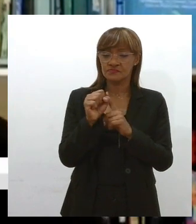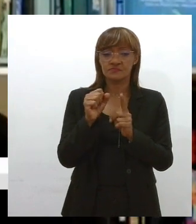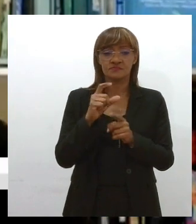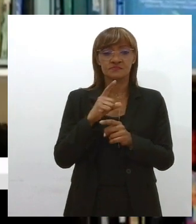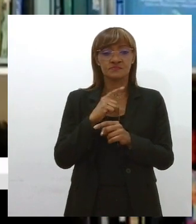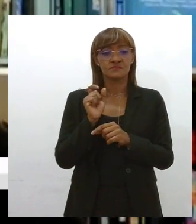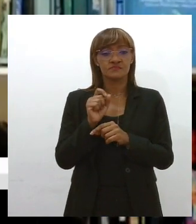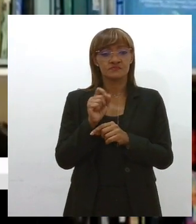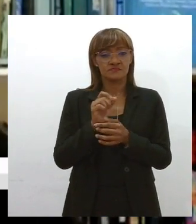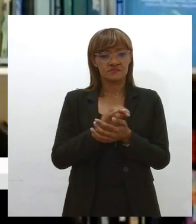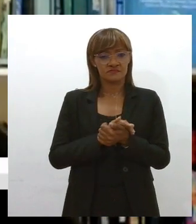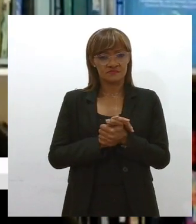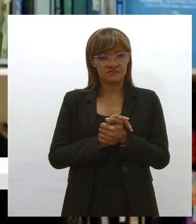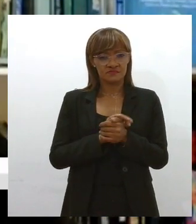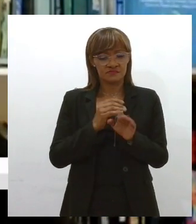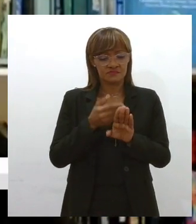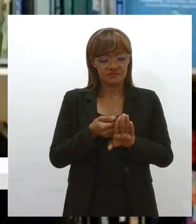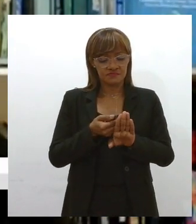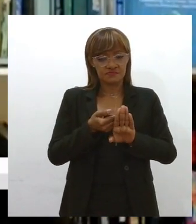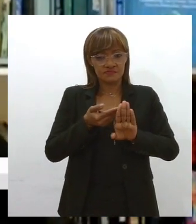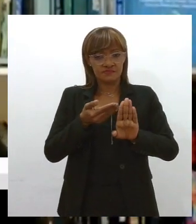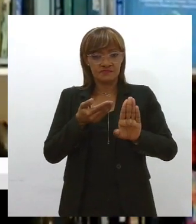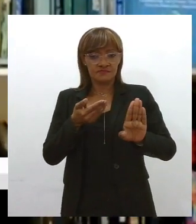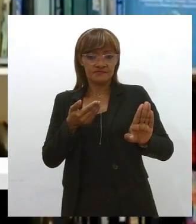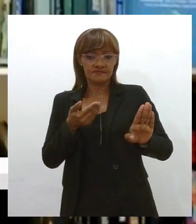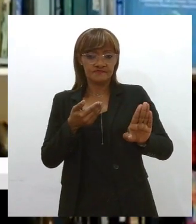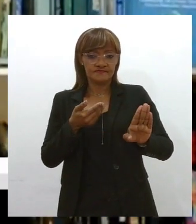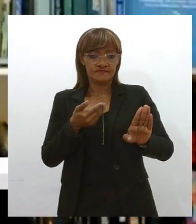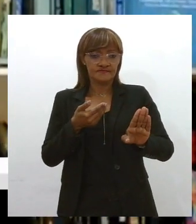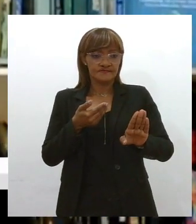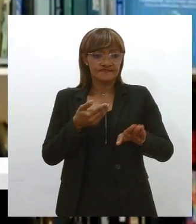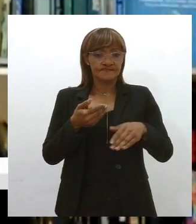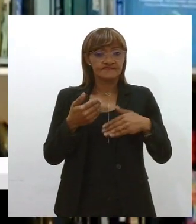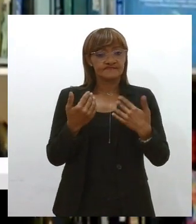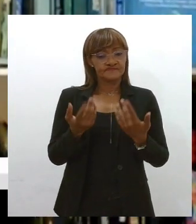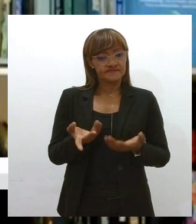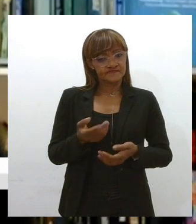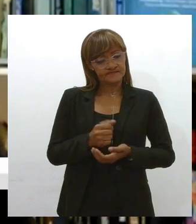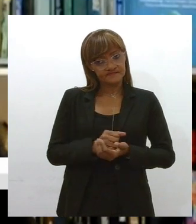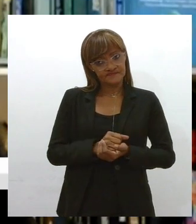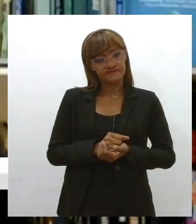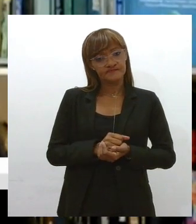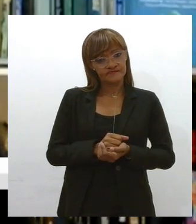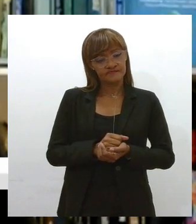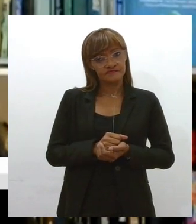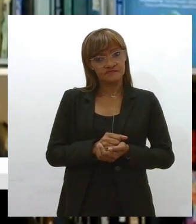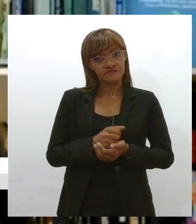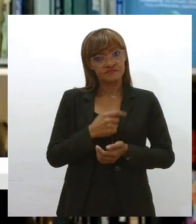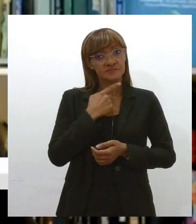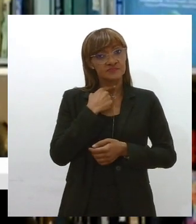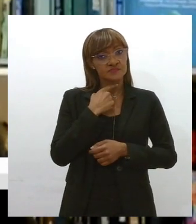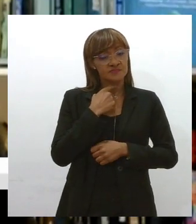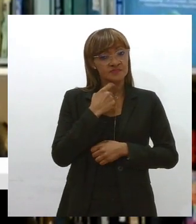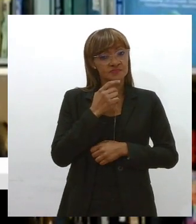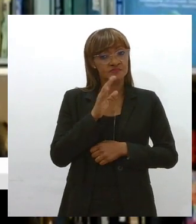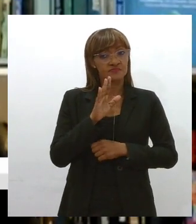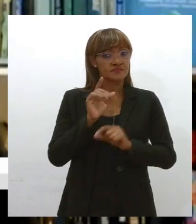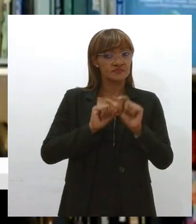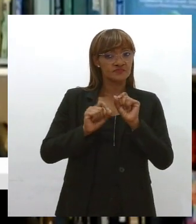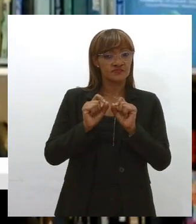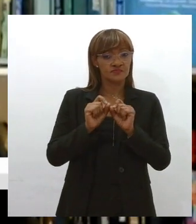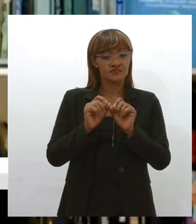período de afastamento. Então, essa aproximação que se deu contra a nossa vontade, né, que é uma coisa